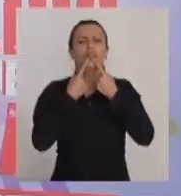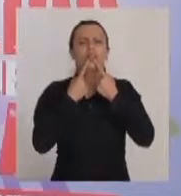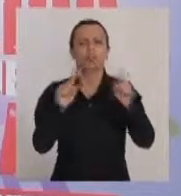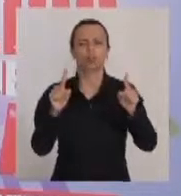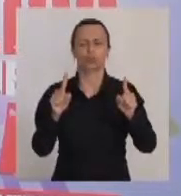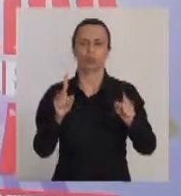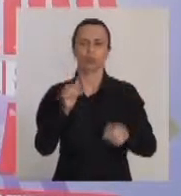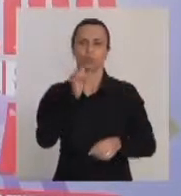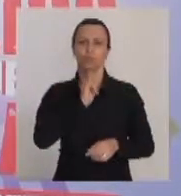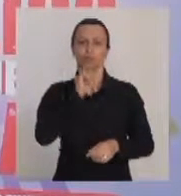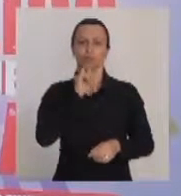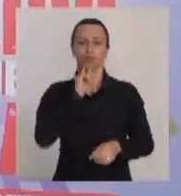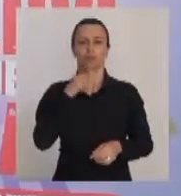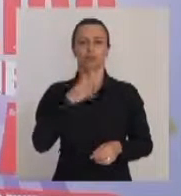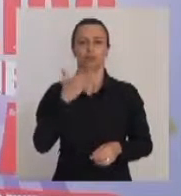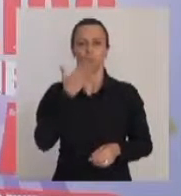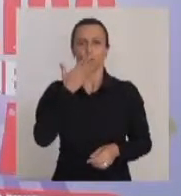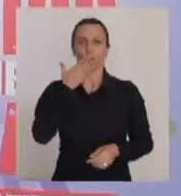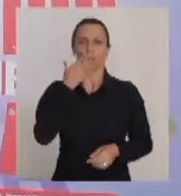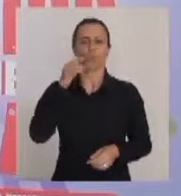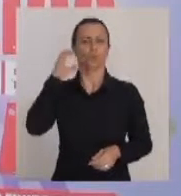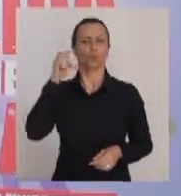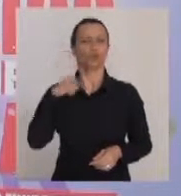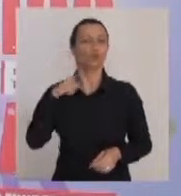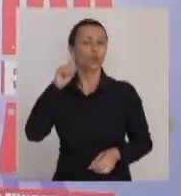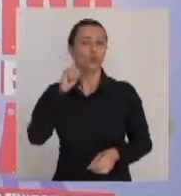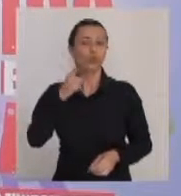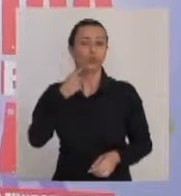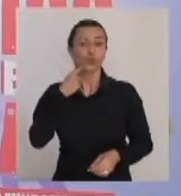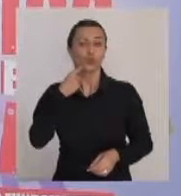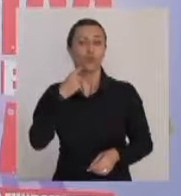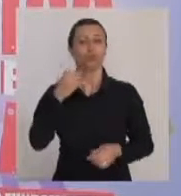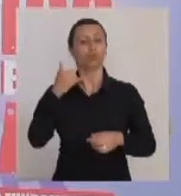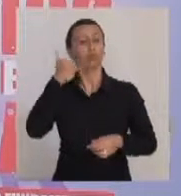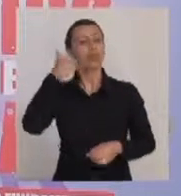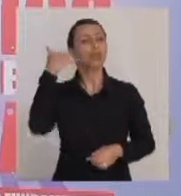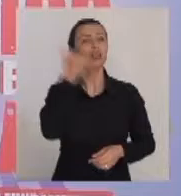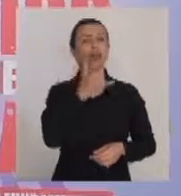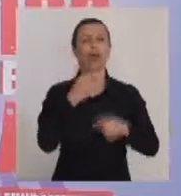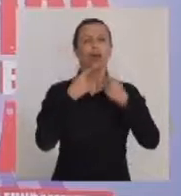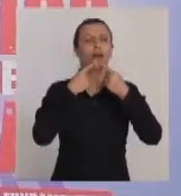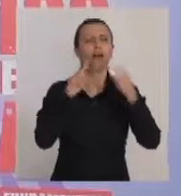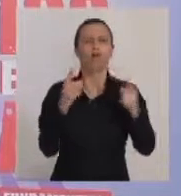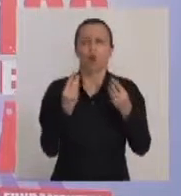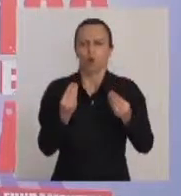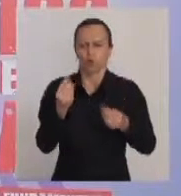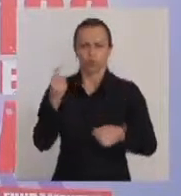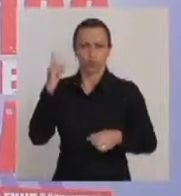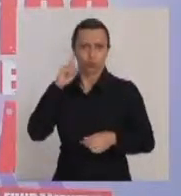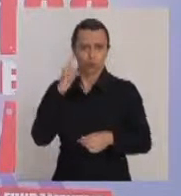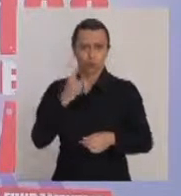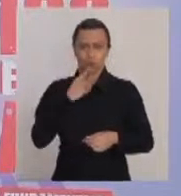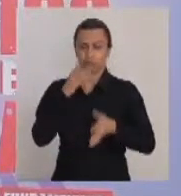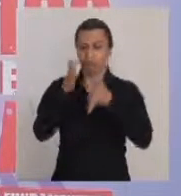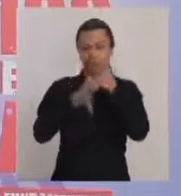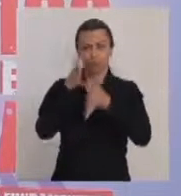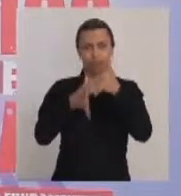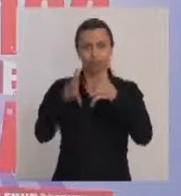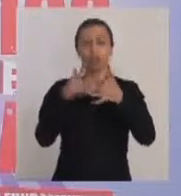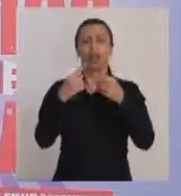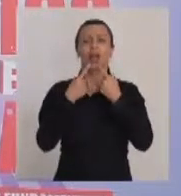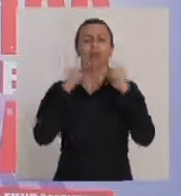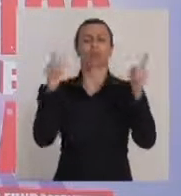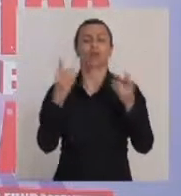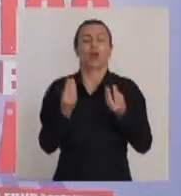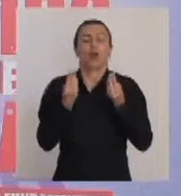de poder denunciar, né? Por exemplo, uma denúncia anônima no Disque 180, a mulher surda não tem como fazer, porque não tem acessibilidade em